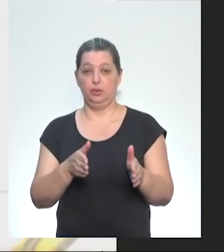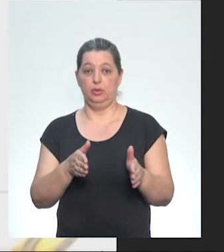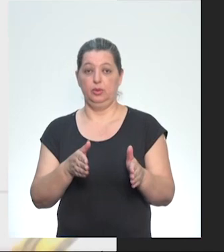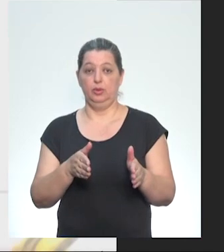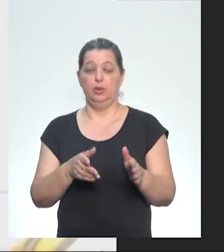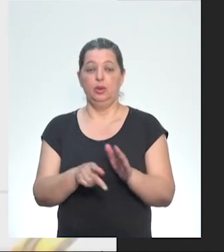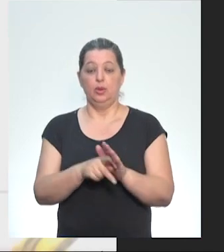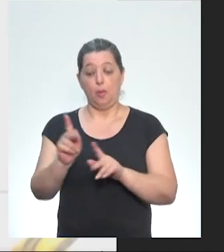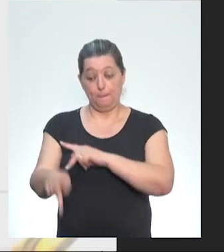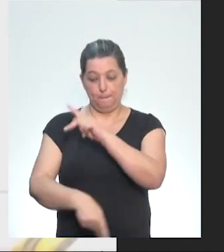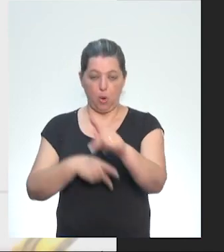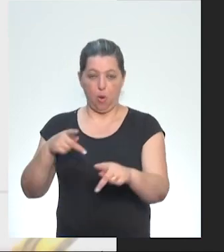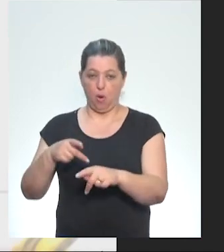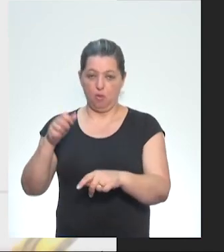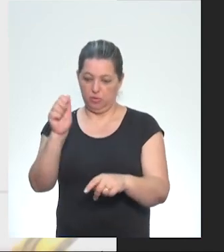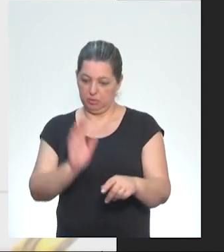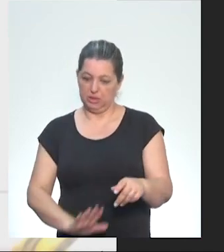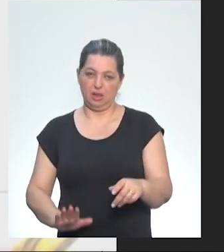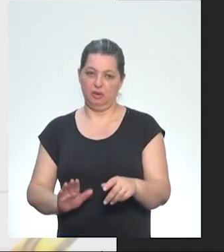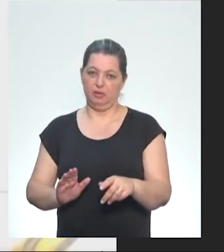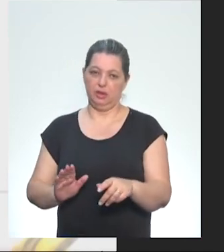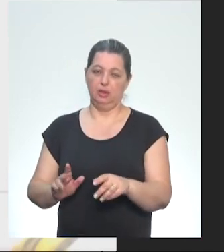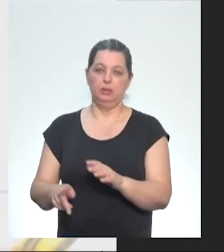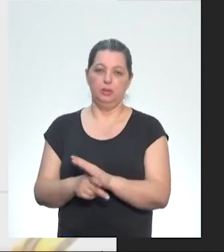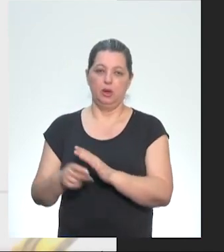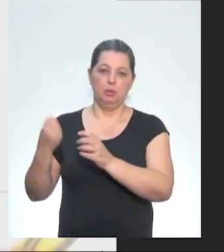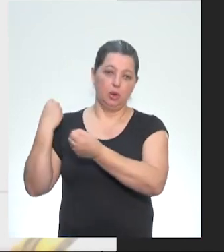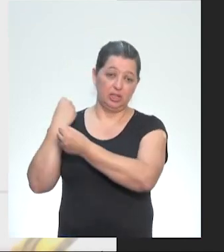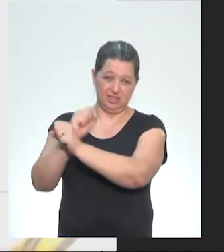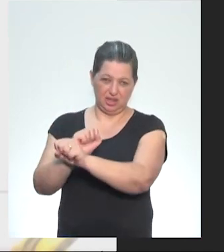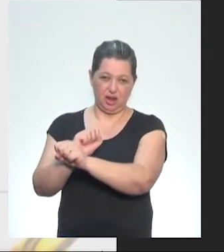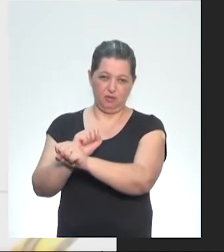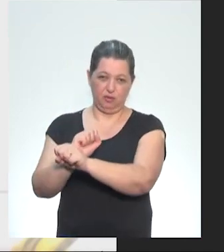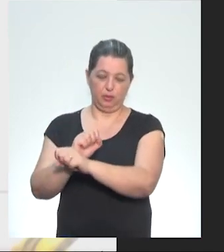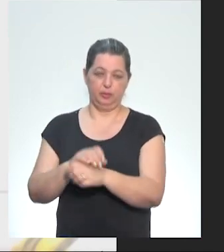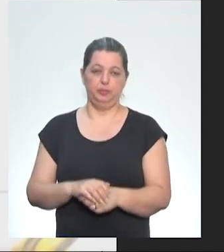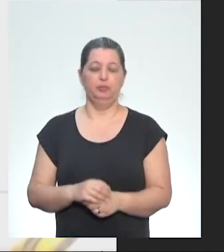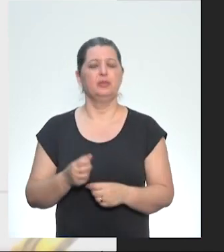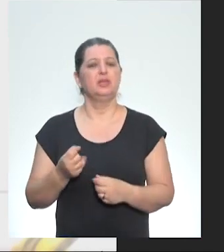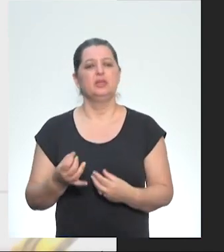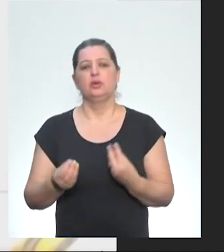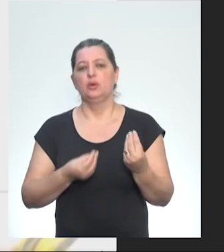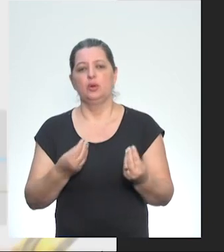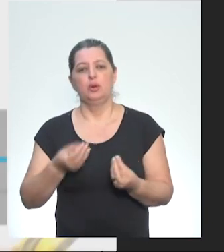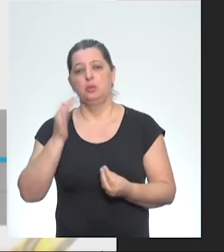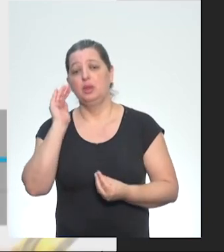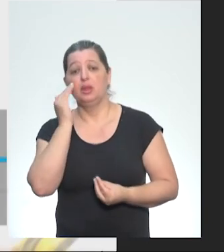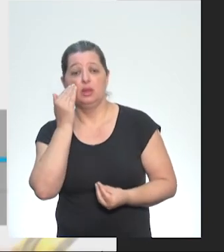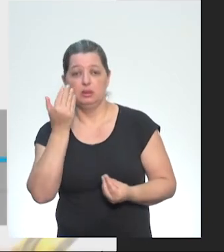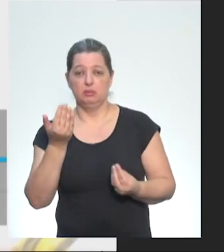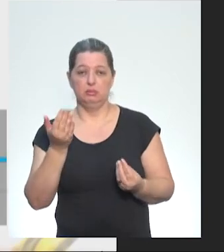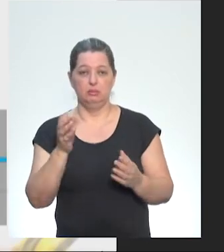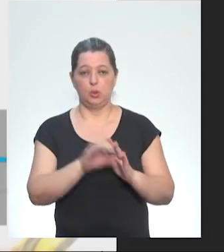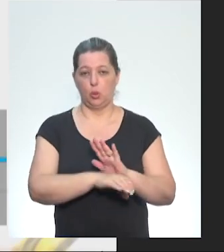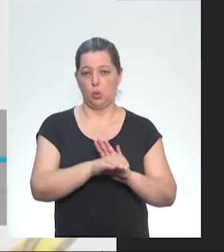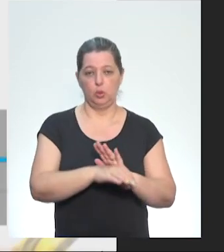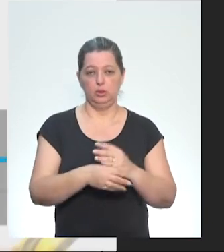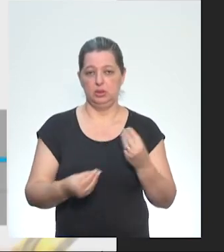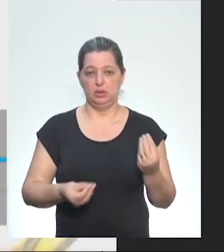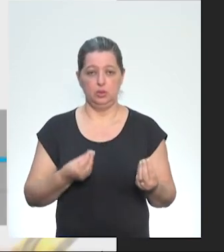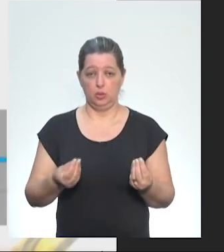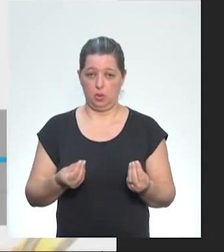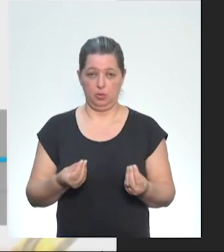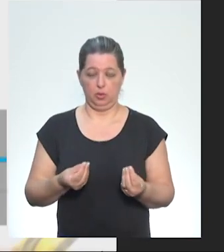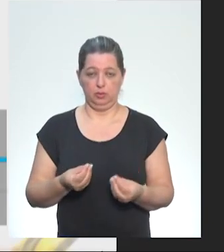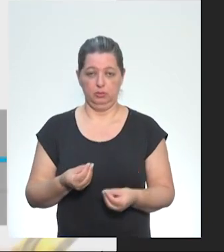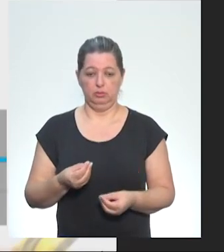África foi escravizada. Então, até se for contar essa história, né, entender em que ótica, em que tom a gente vai colocar isso dentro da